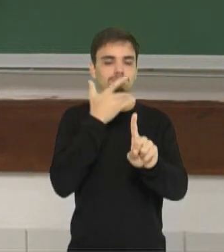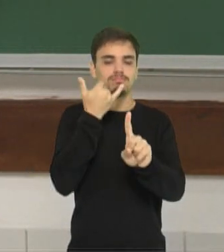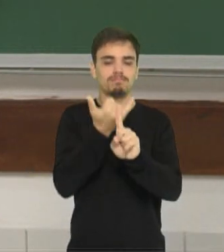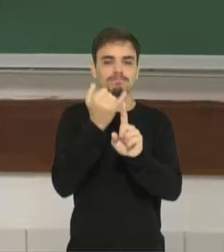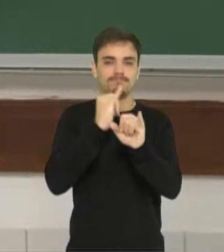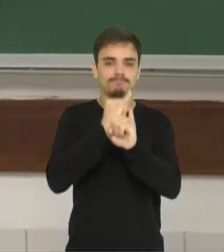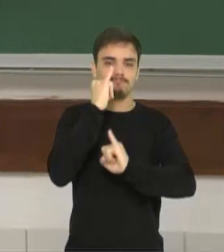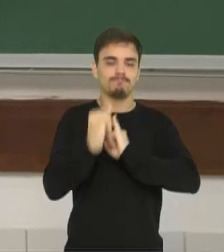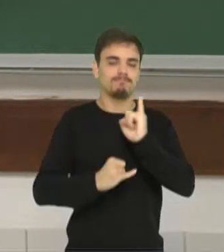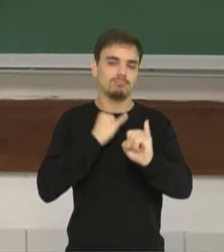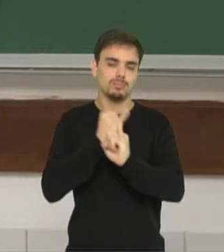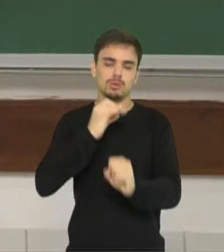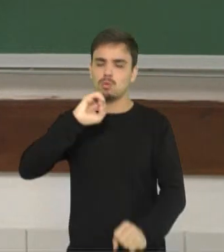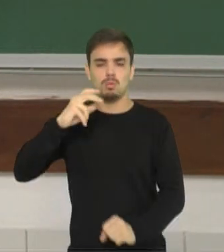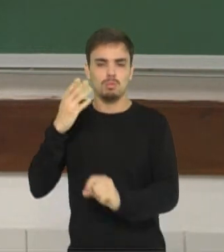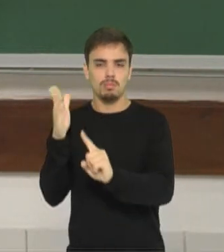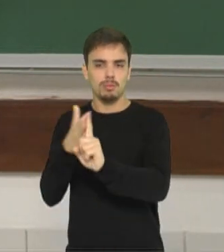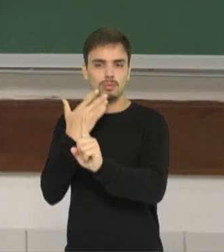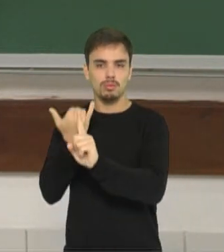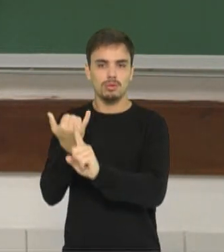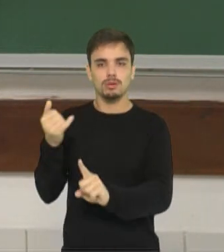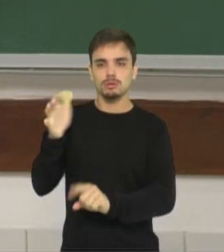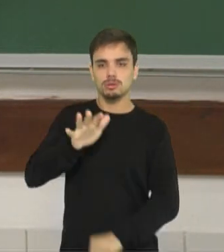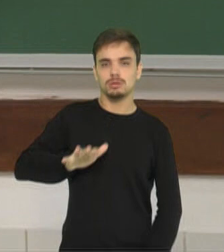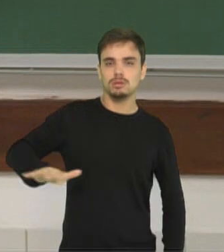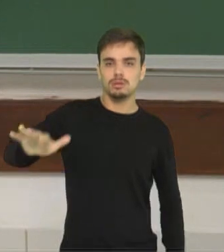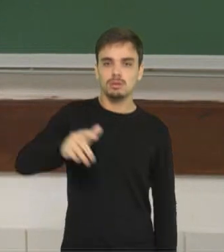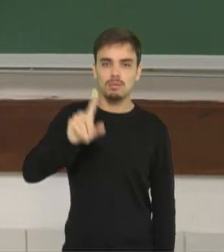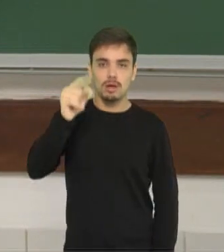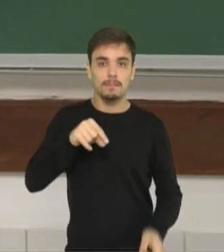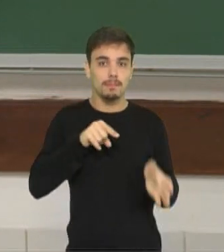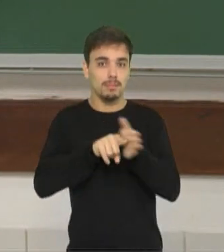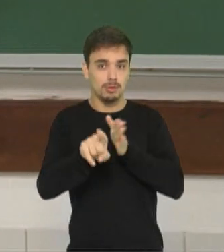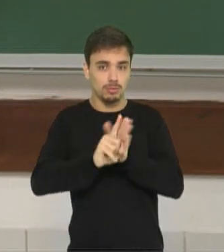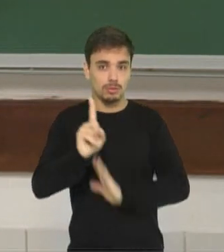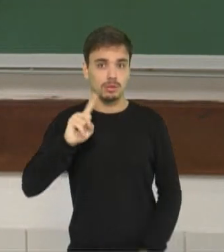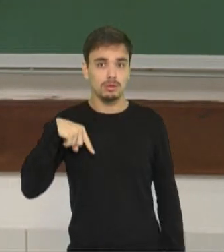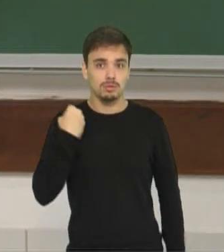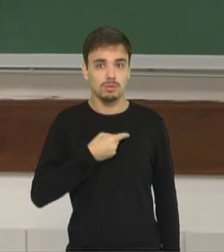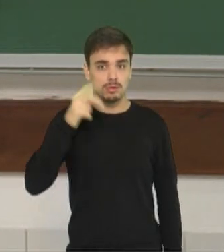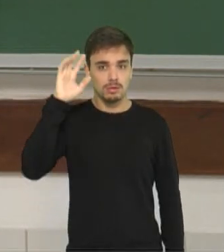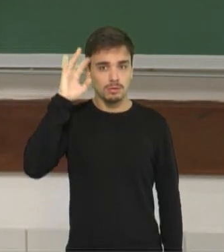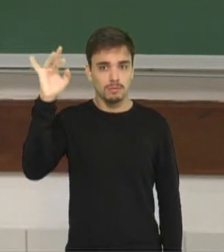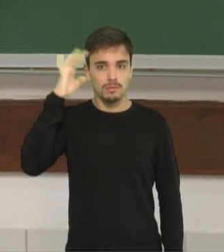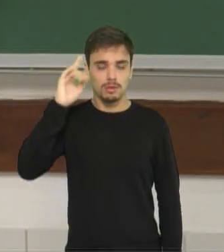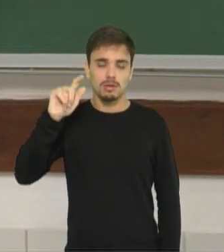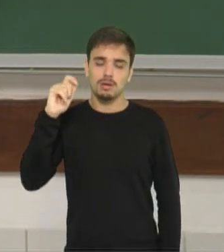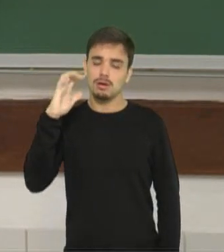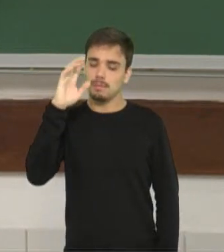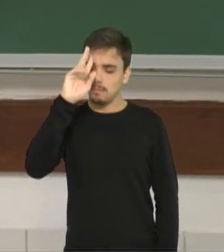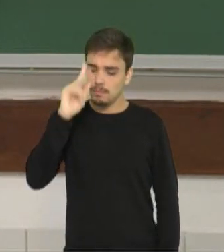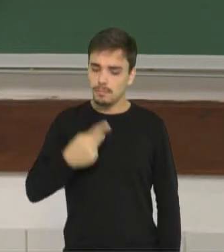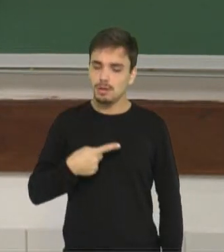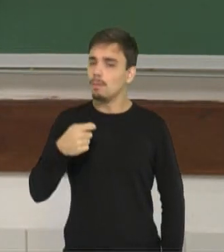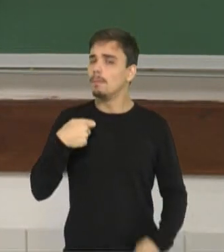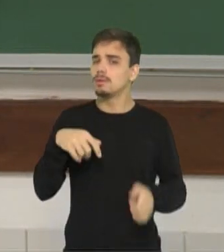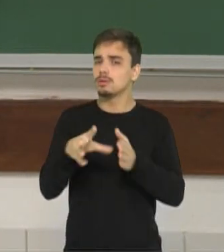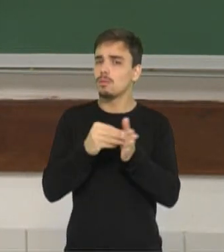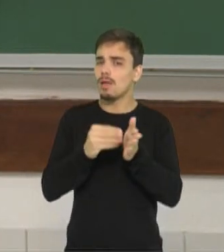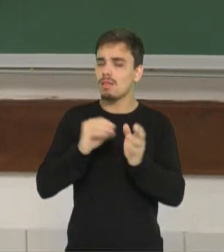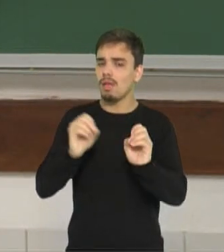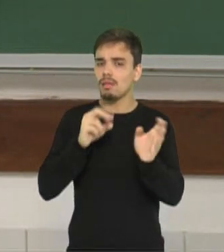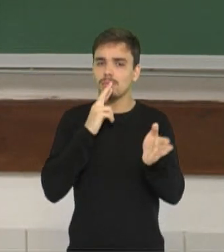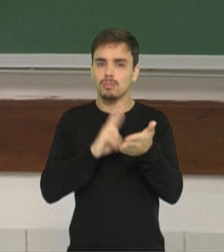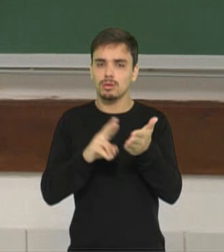de bullying em geral. Essas perguntas são perguntas para nossa reflexão. Vocês não precisam copiar nem responder no caderno. Eu não vou